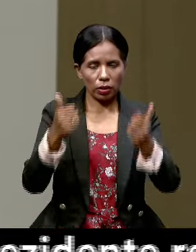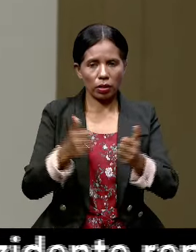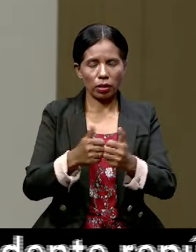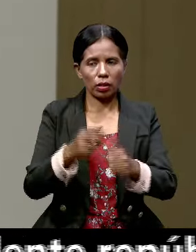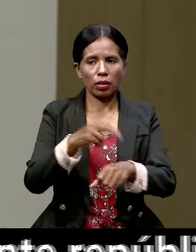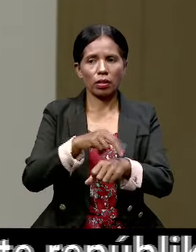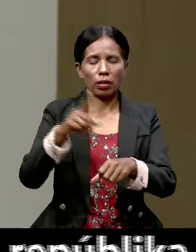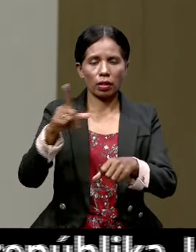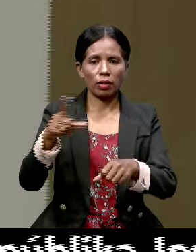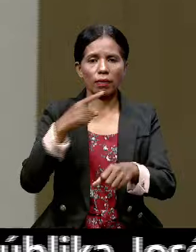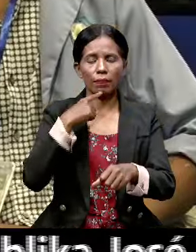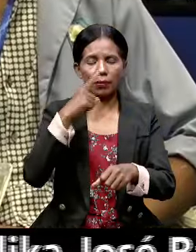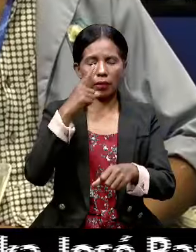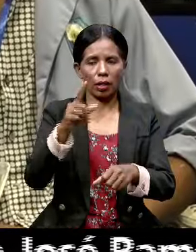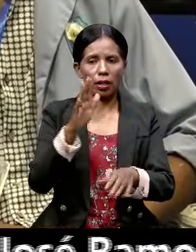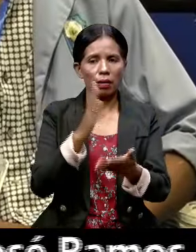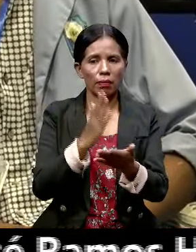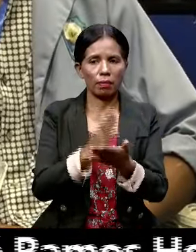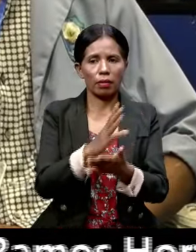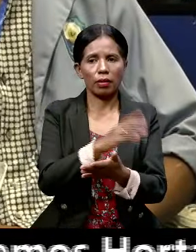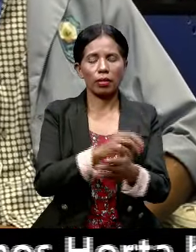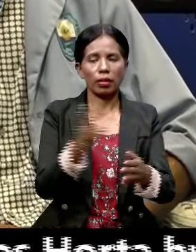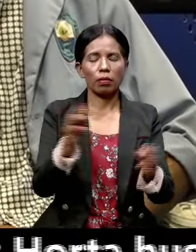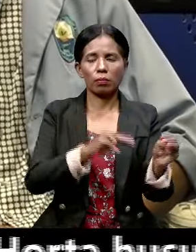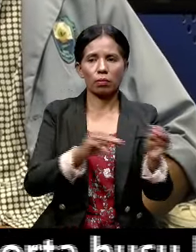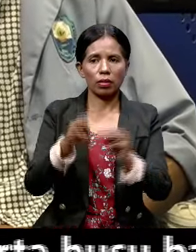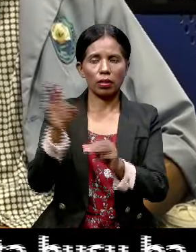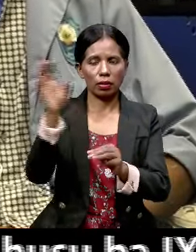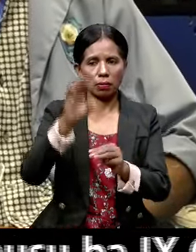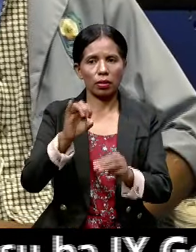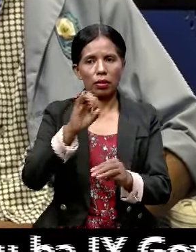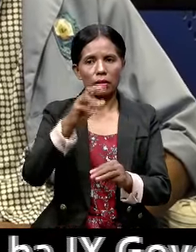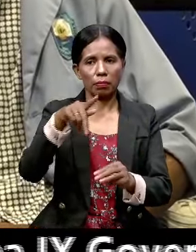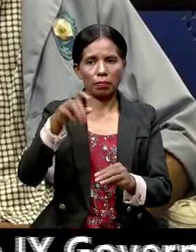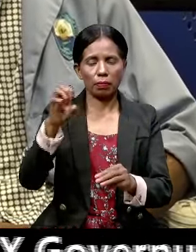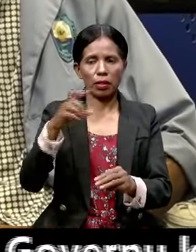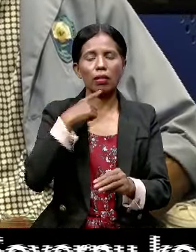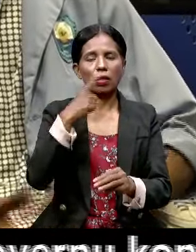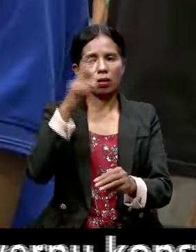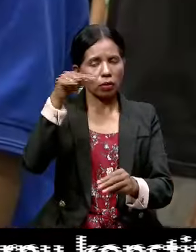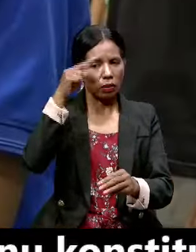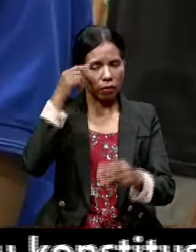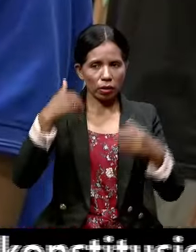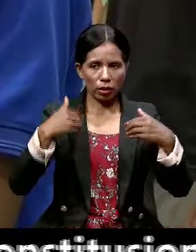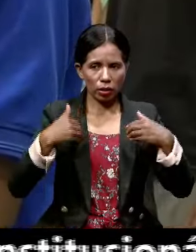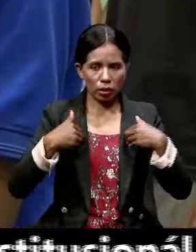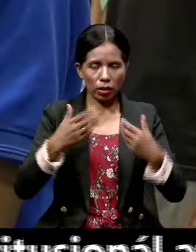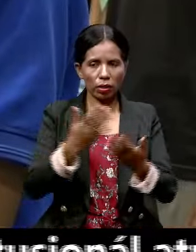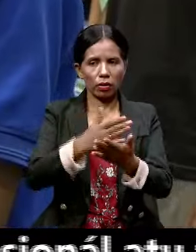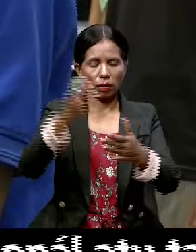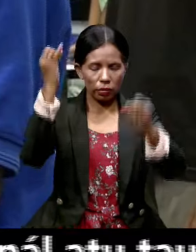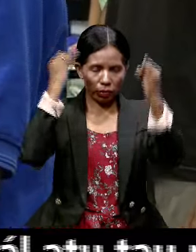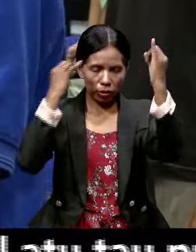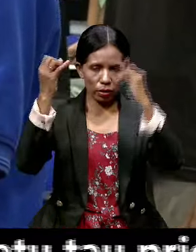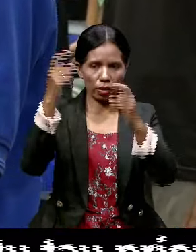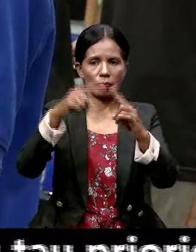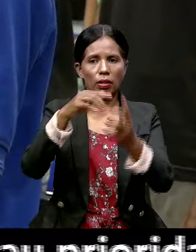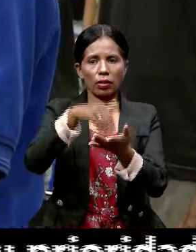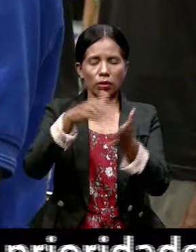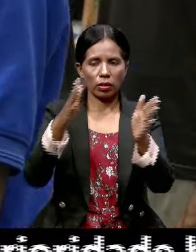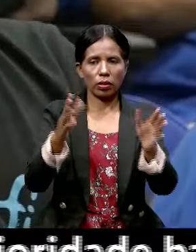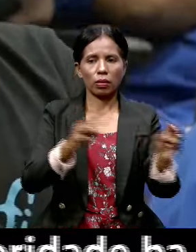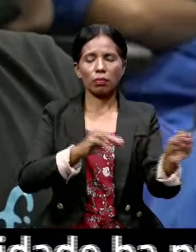Nacional Designada para Combate à Alteração Climática, IP, HTT, governo ia dever atuar a sensibilização para estudantes sira com